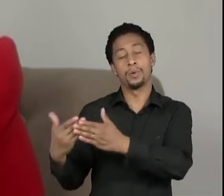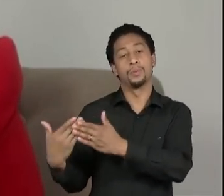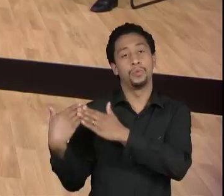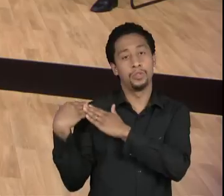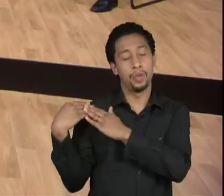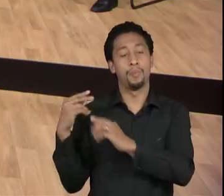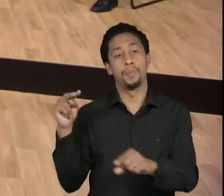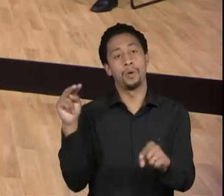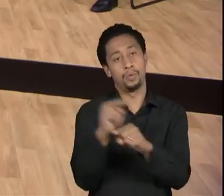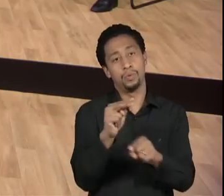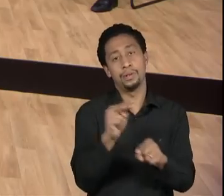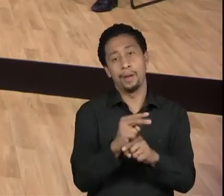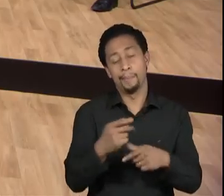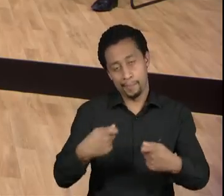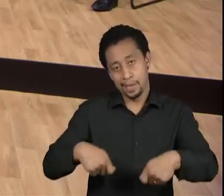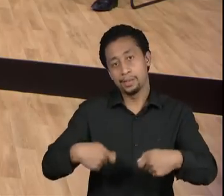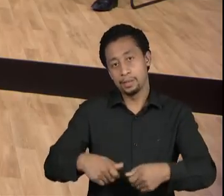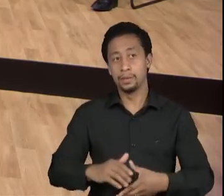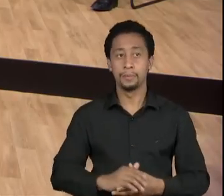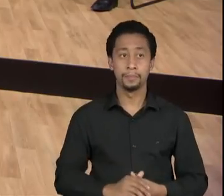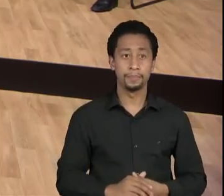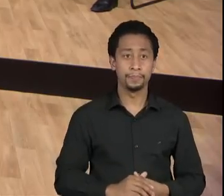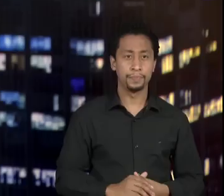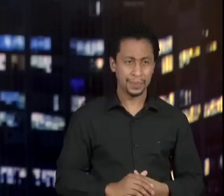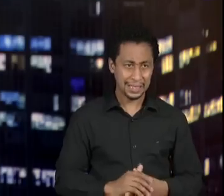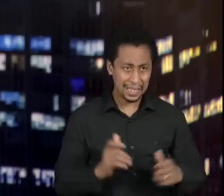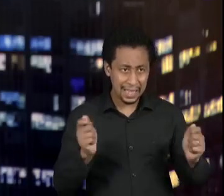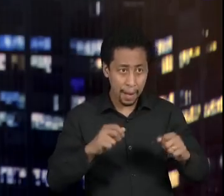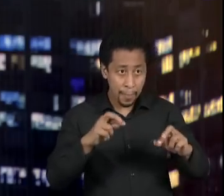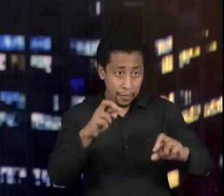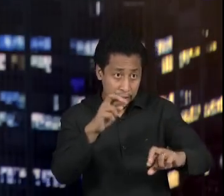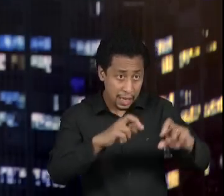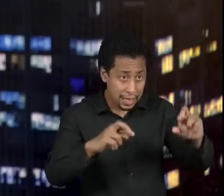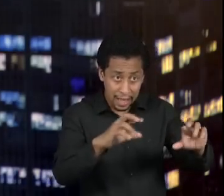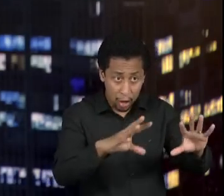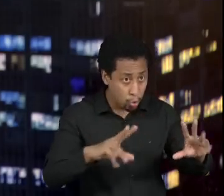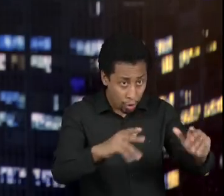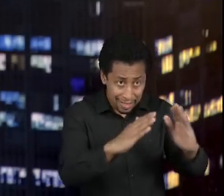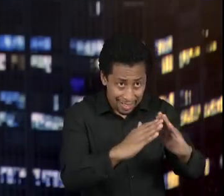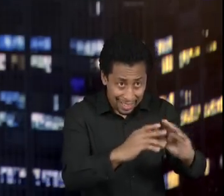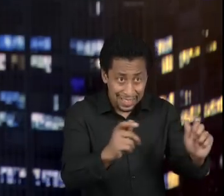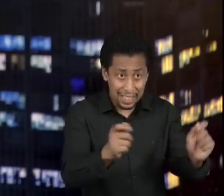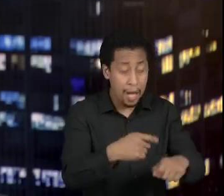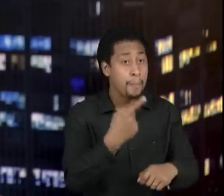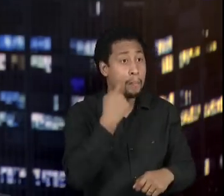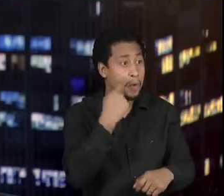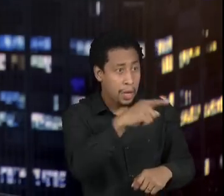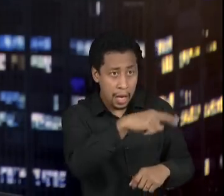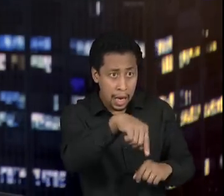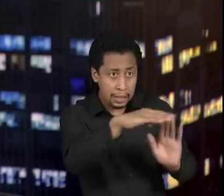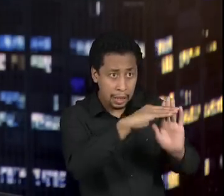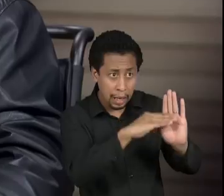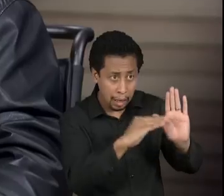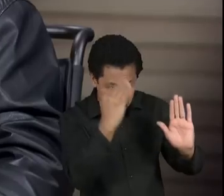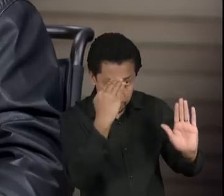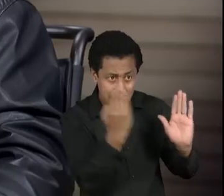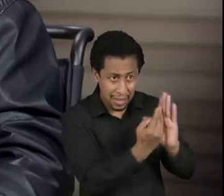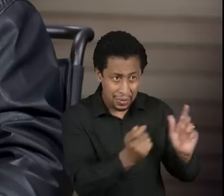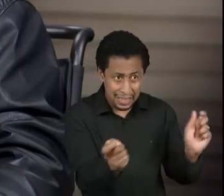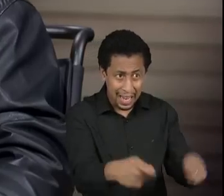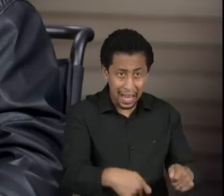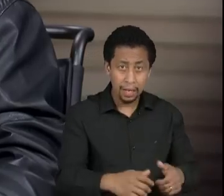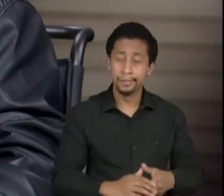essa verificação. Será que está possível fiscalizar todas as casas, né, para saber se elas estão cumprindo de fato a lei? Isso vai gerar